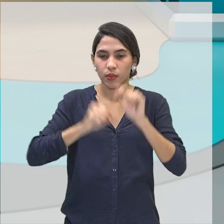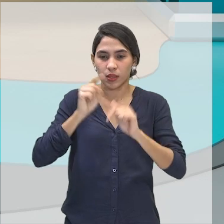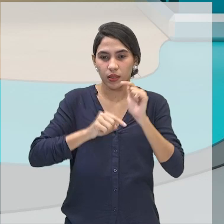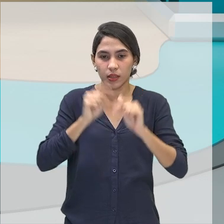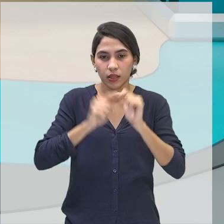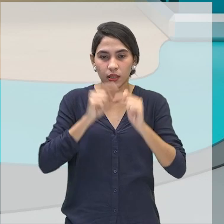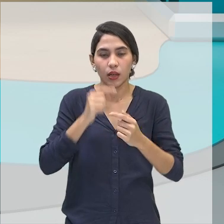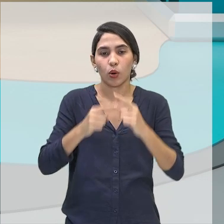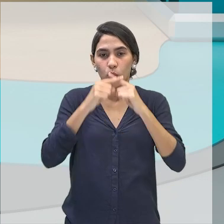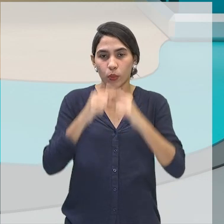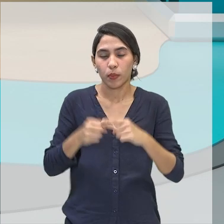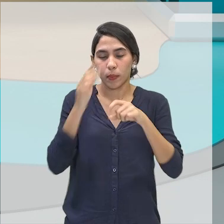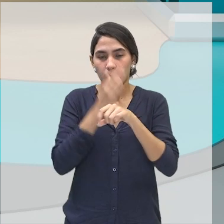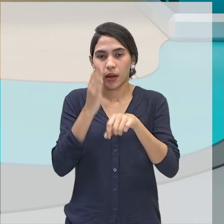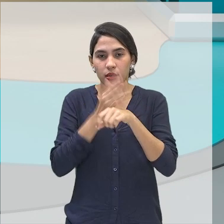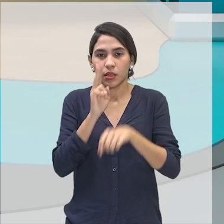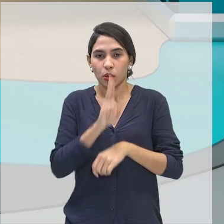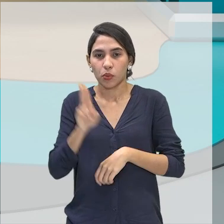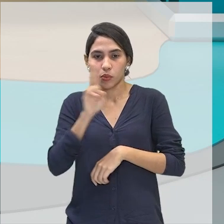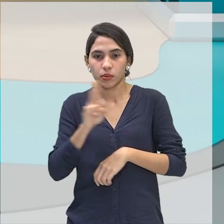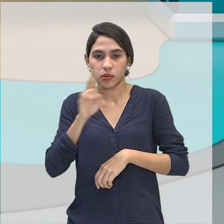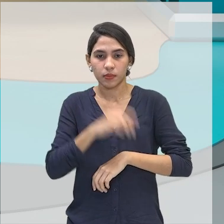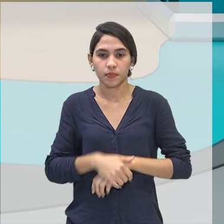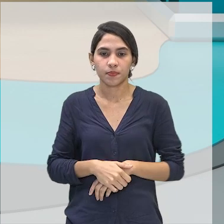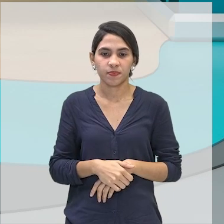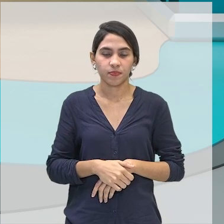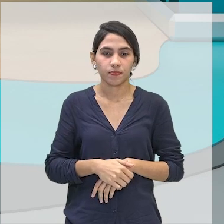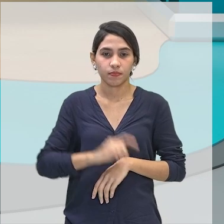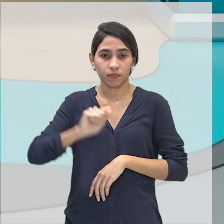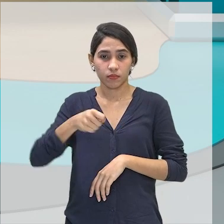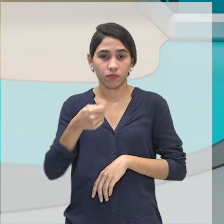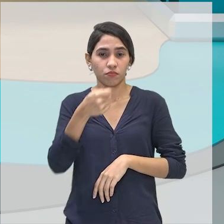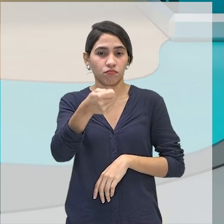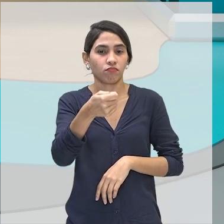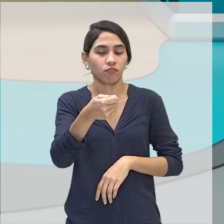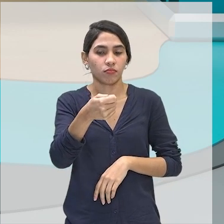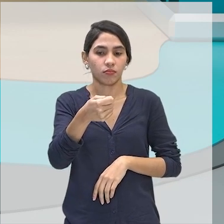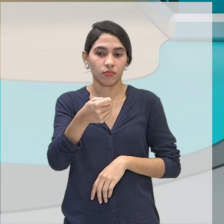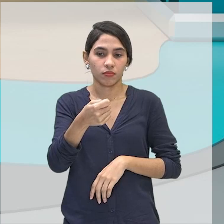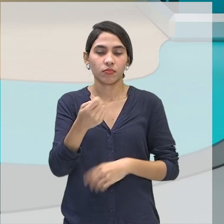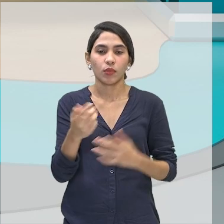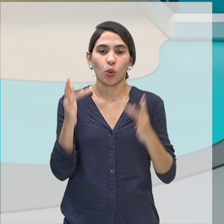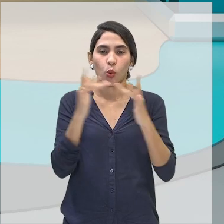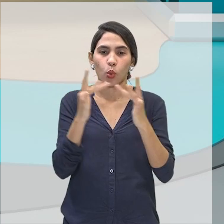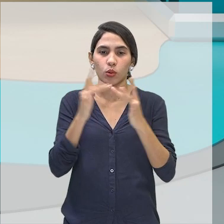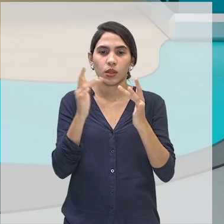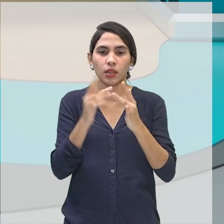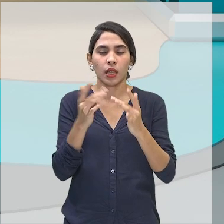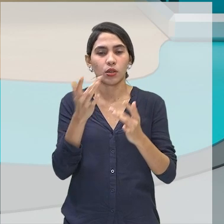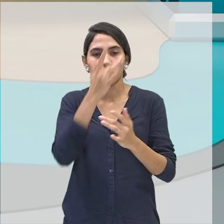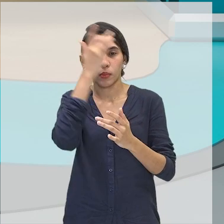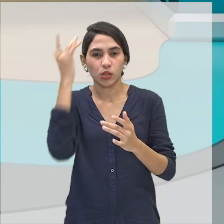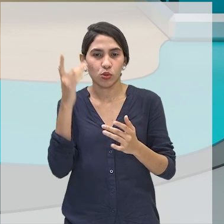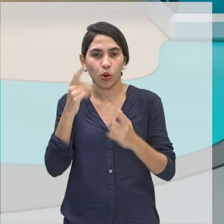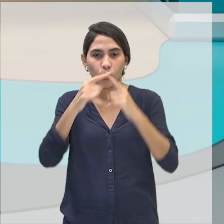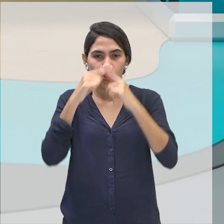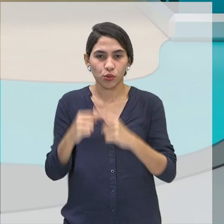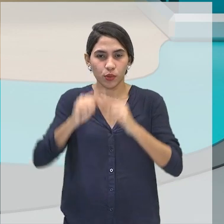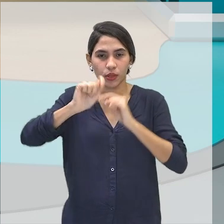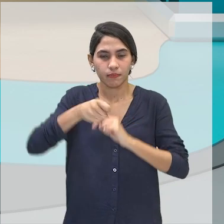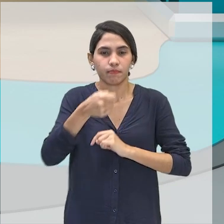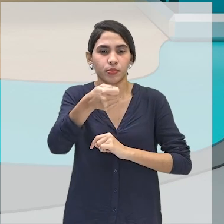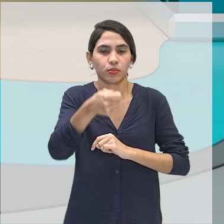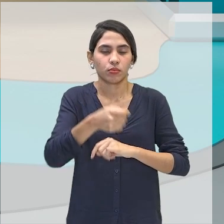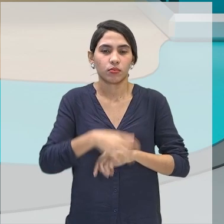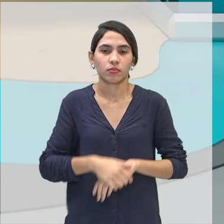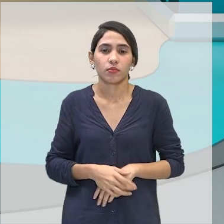de combate, que é o que nós utilizaremos para atingir o nosso adversário, o nosso oponente, tá? Agora que a